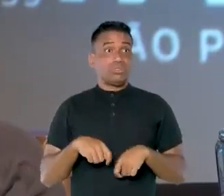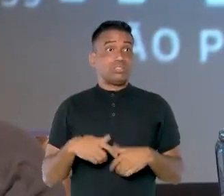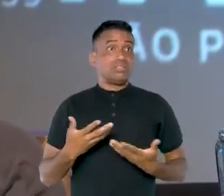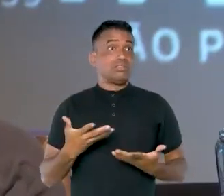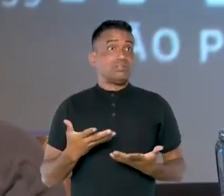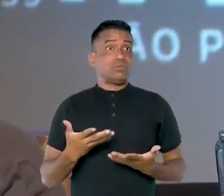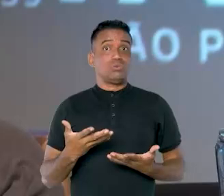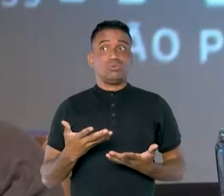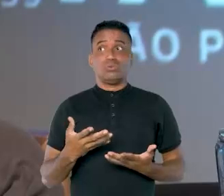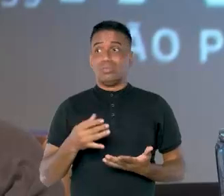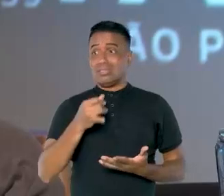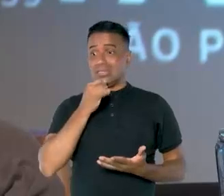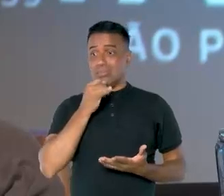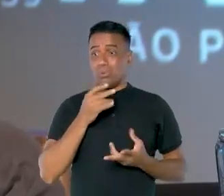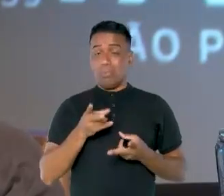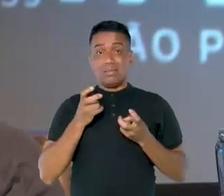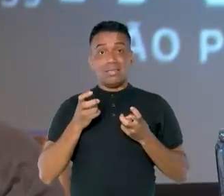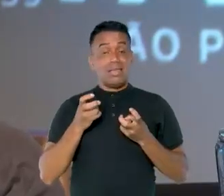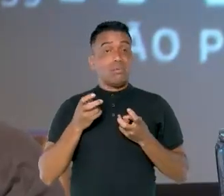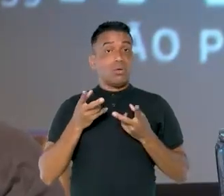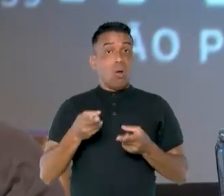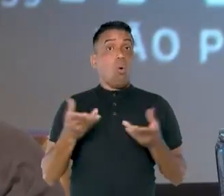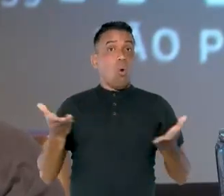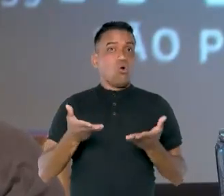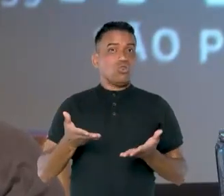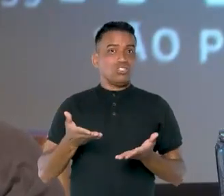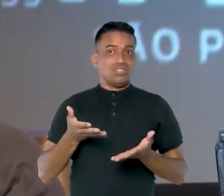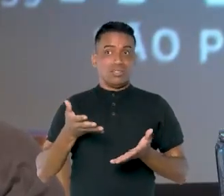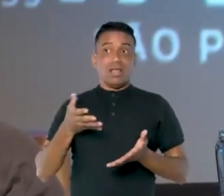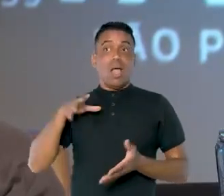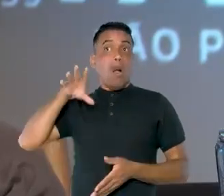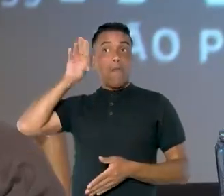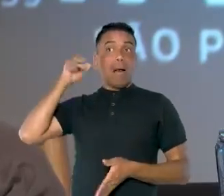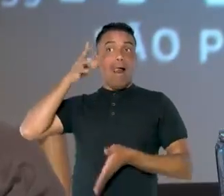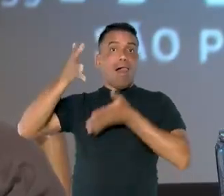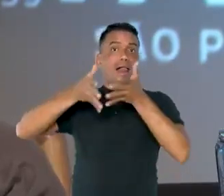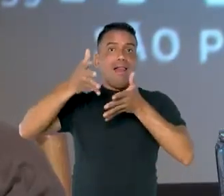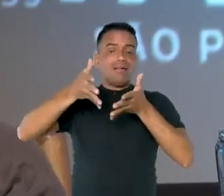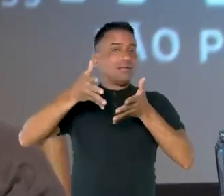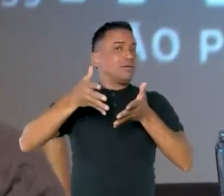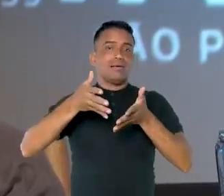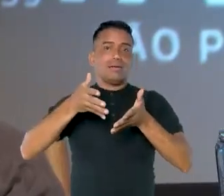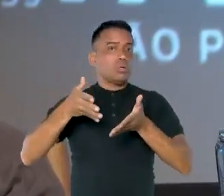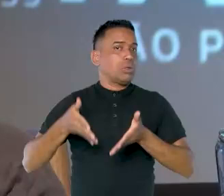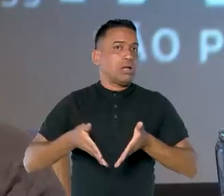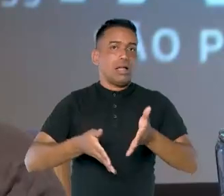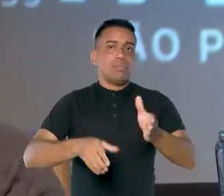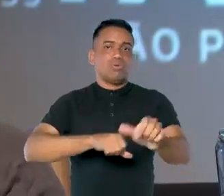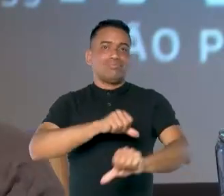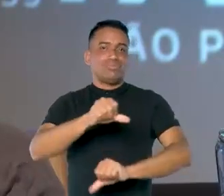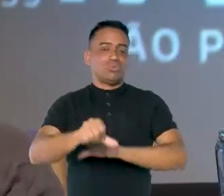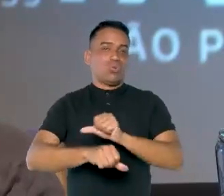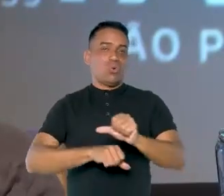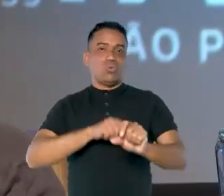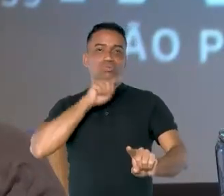ouçam como vocês estão me ouvindo agora. Já não é mais o caminho que se chega a